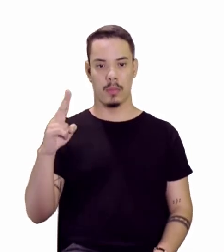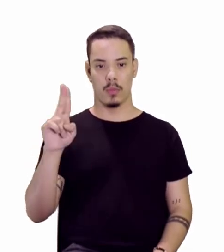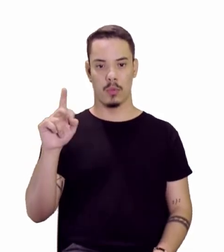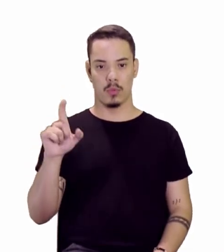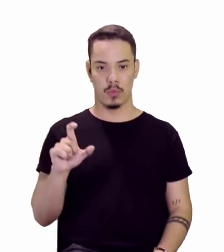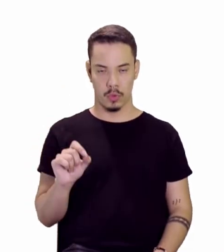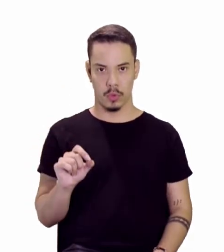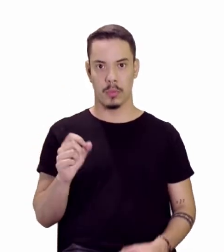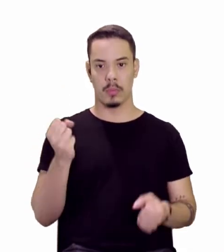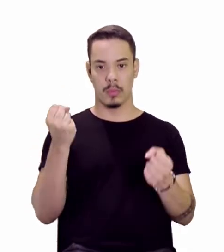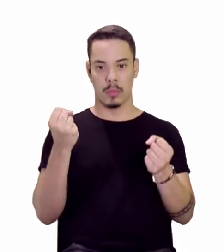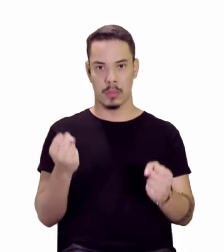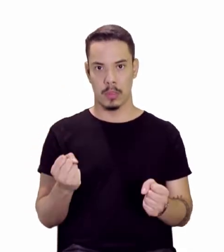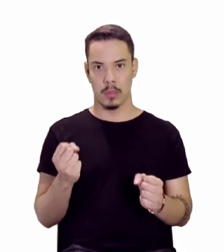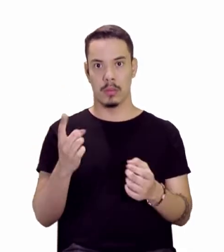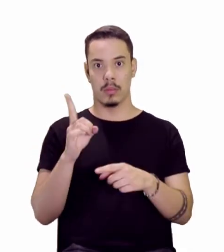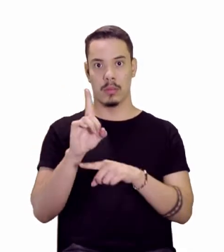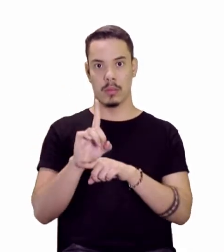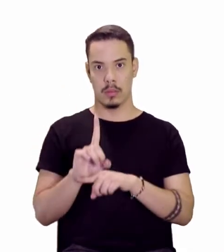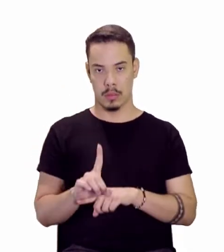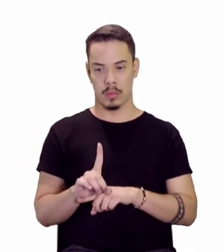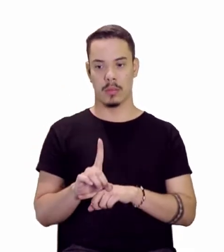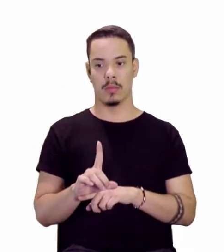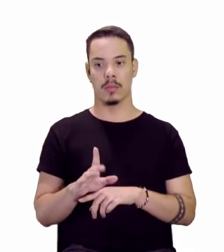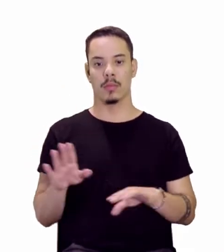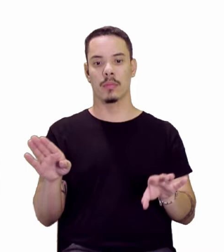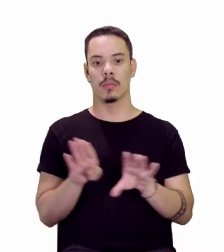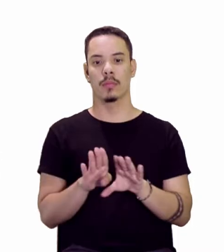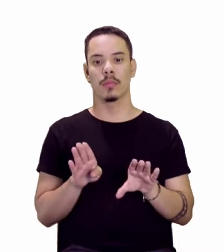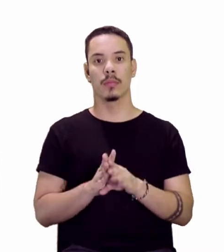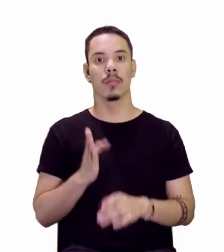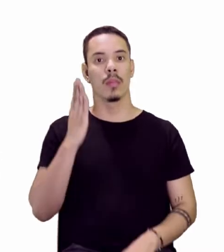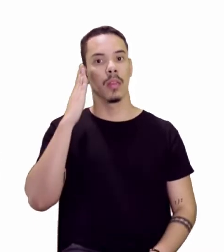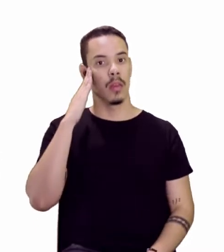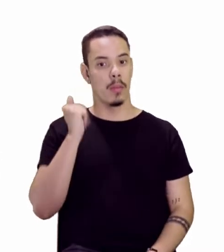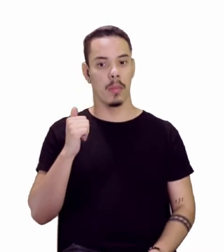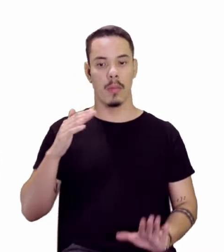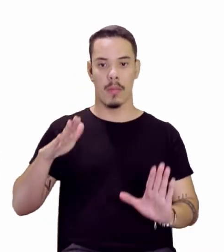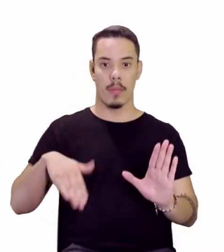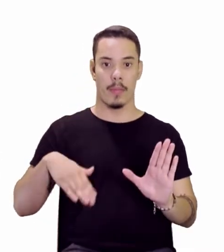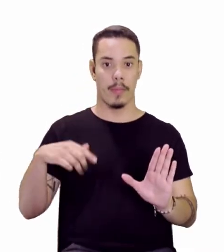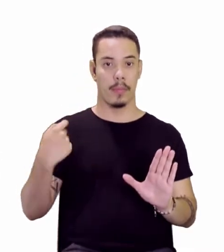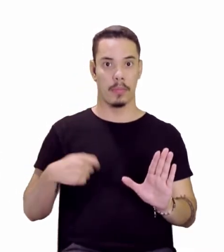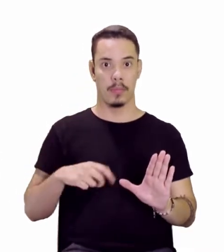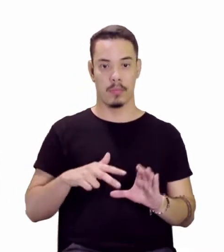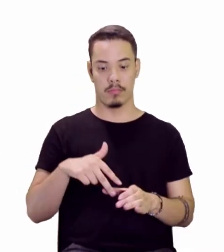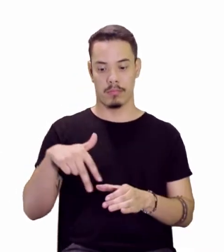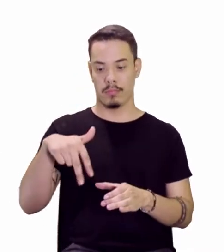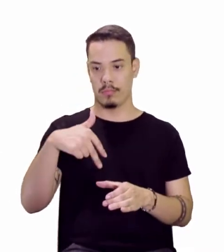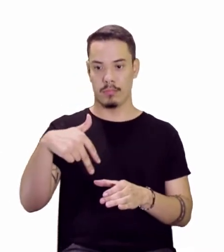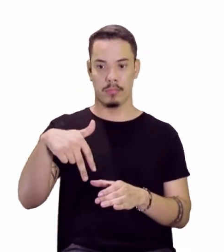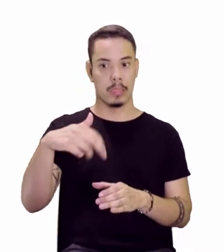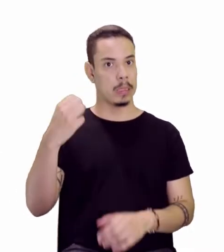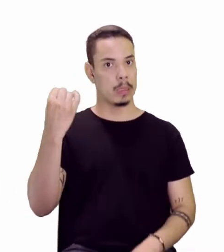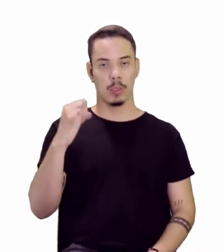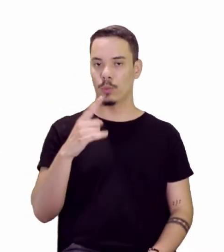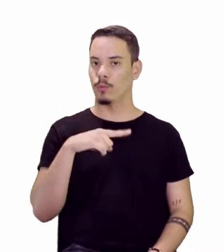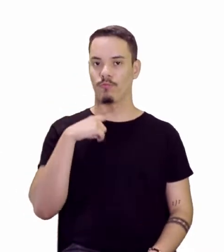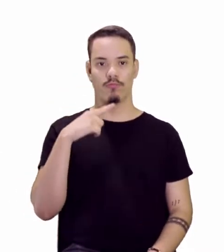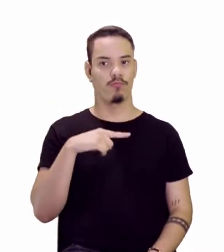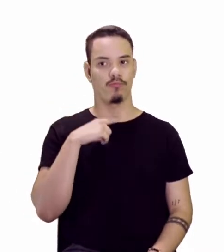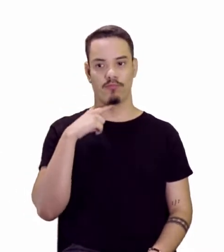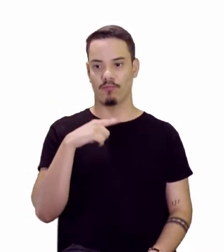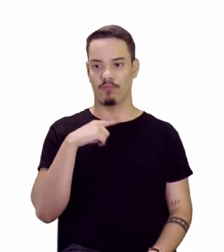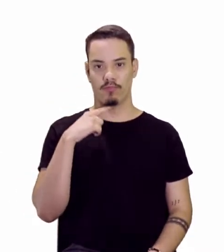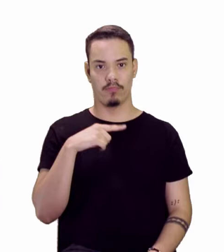as condições para nadar. Um corpo flutuar precisa, para nadar precisa de flutuar, né? Exato, senão não tem jogo,